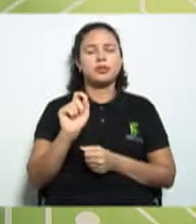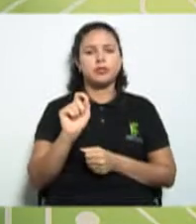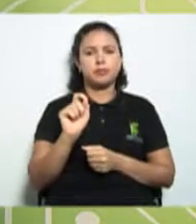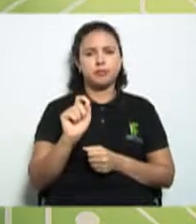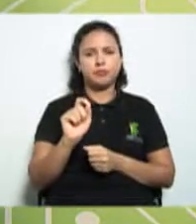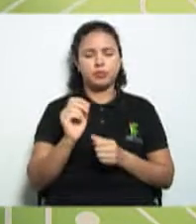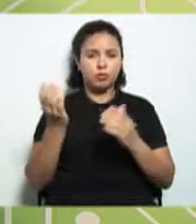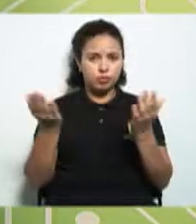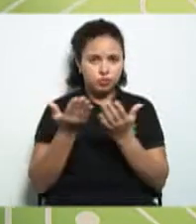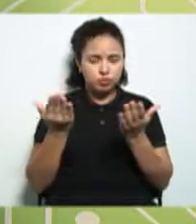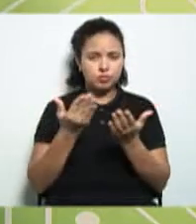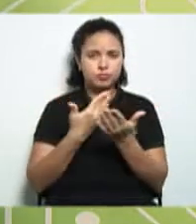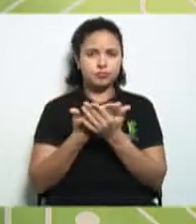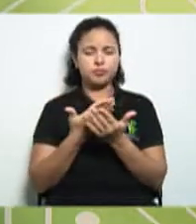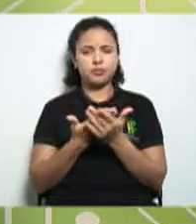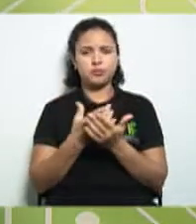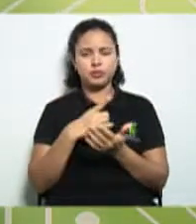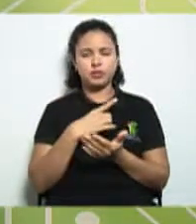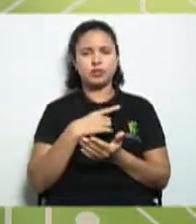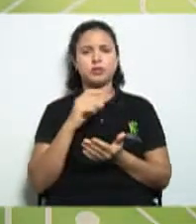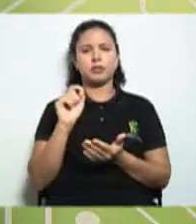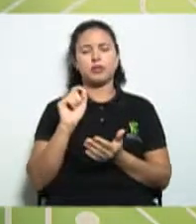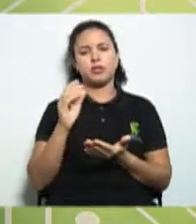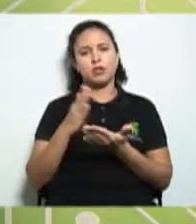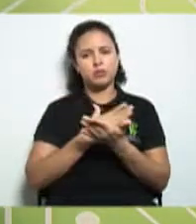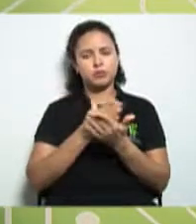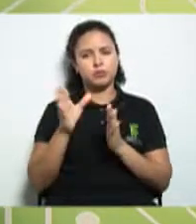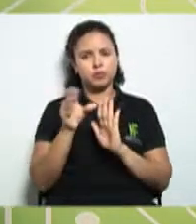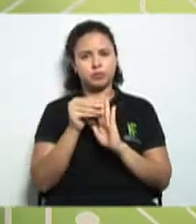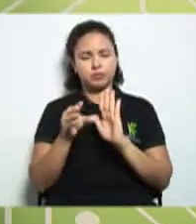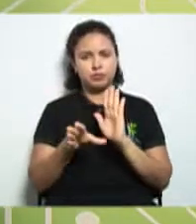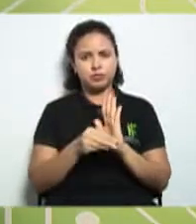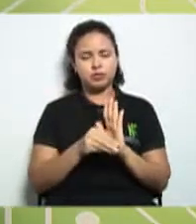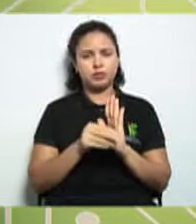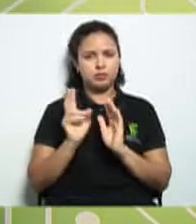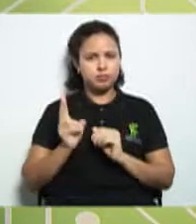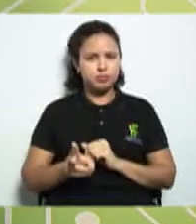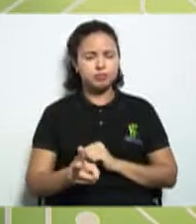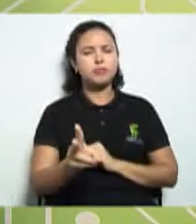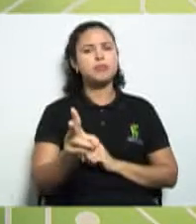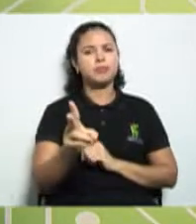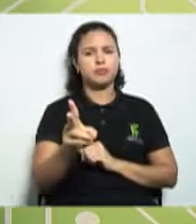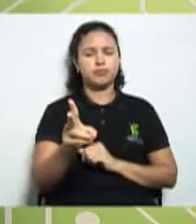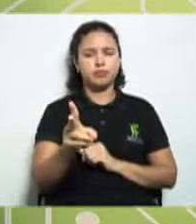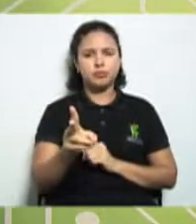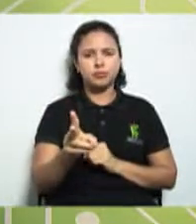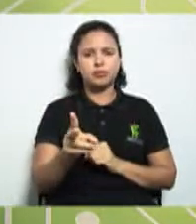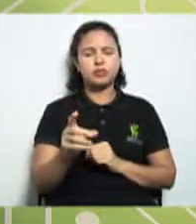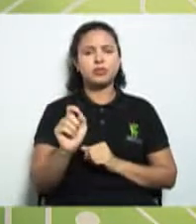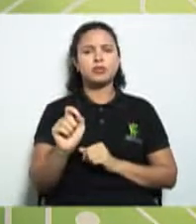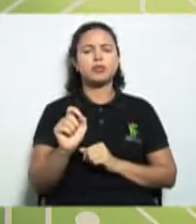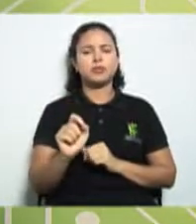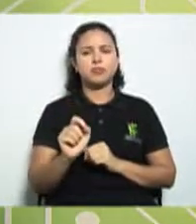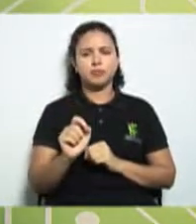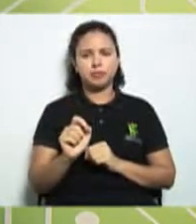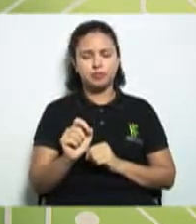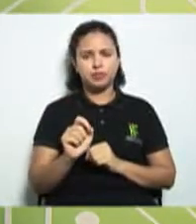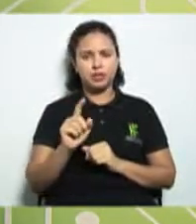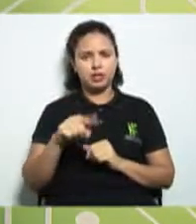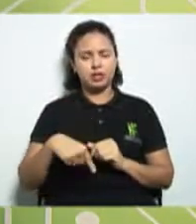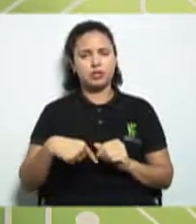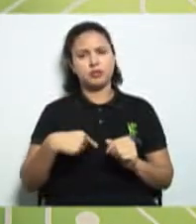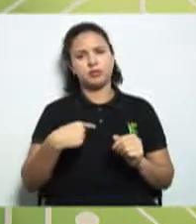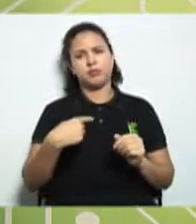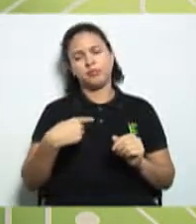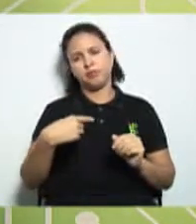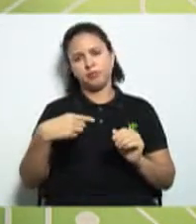na aula de hoje a gente tem alguns conteúdos que nós vamos dar continuidade, à nossa